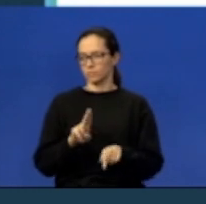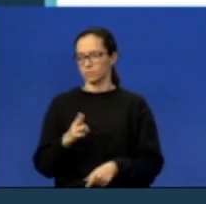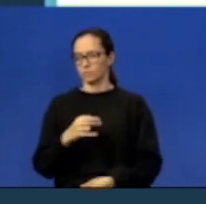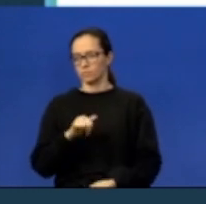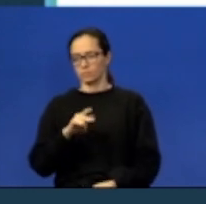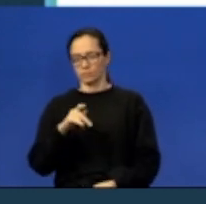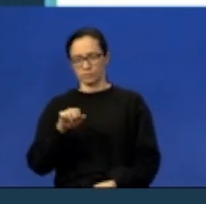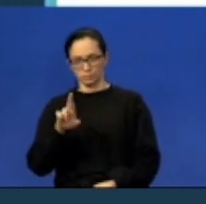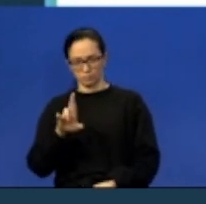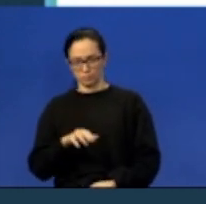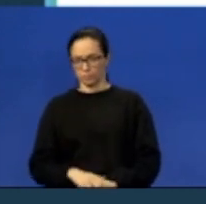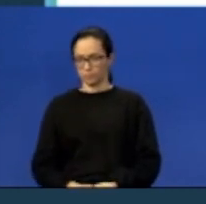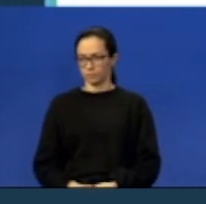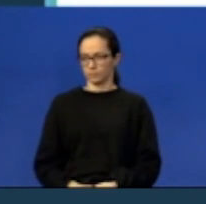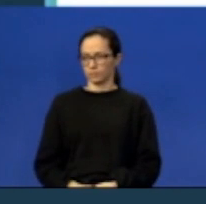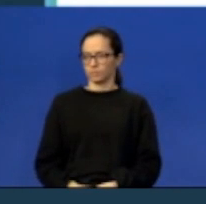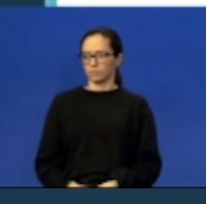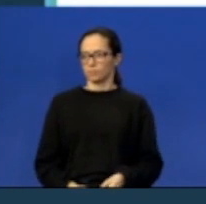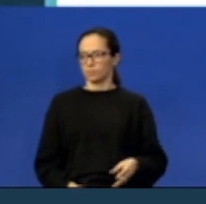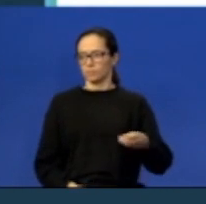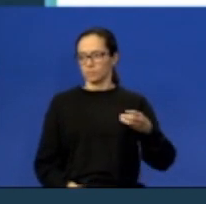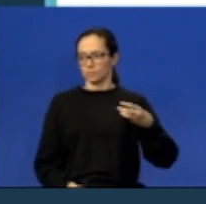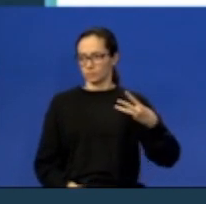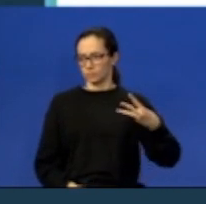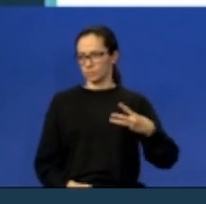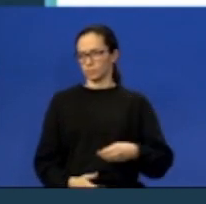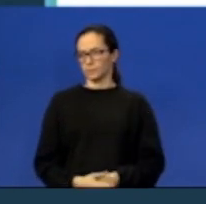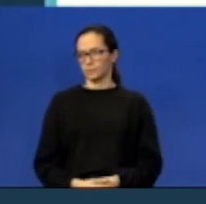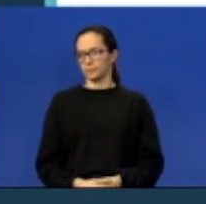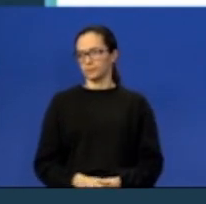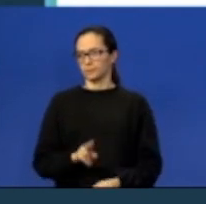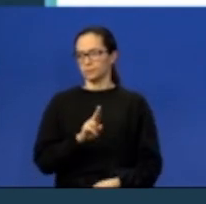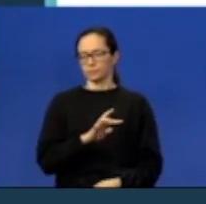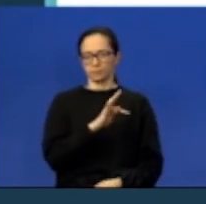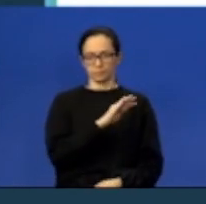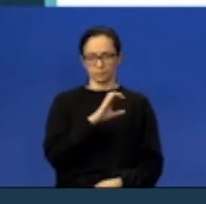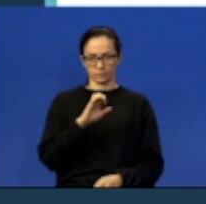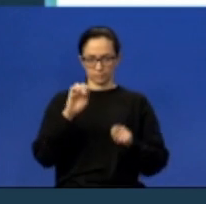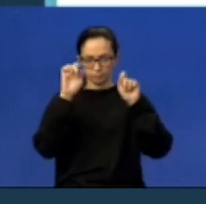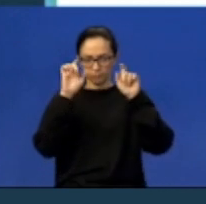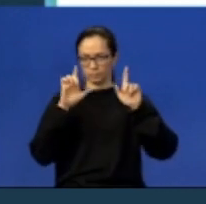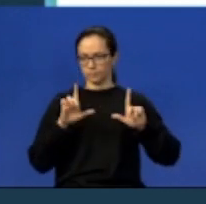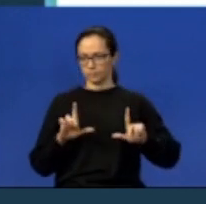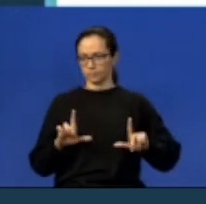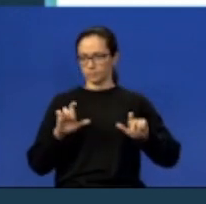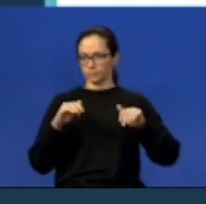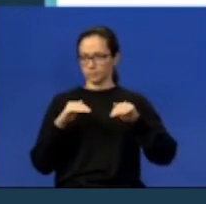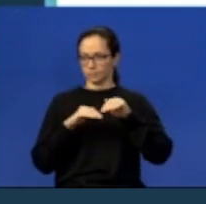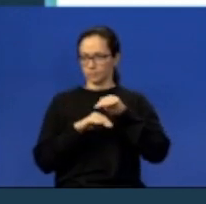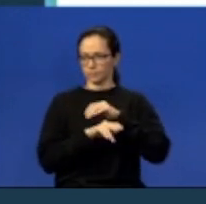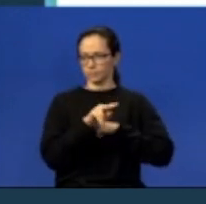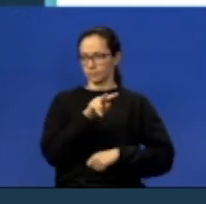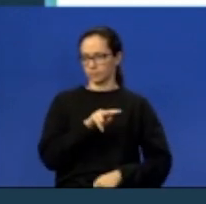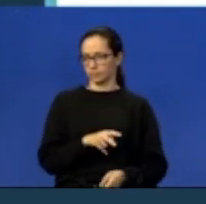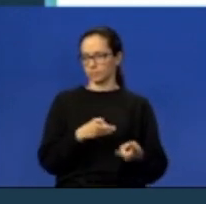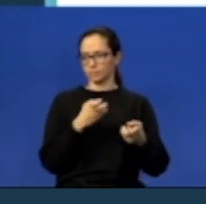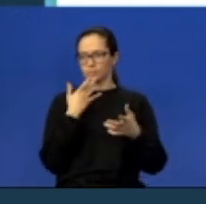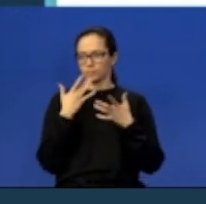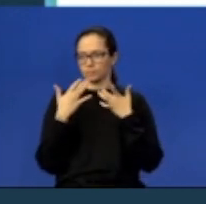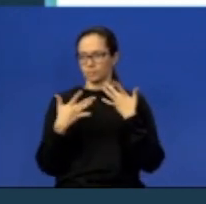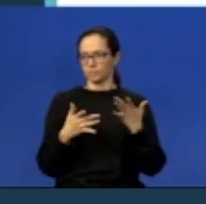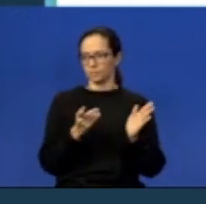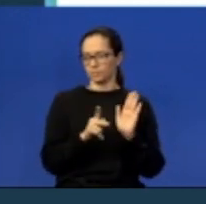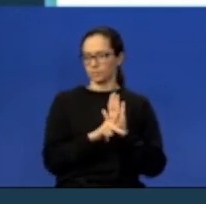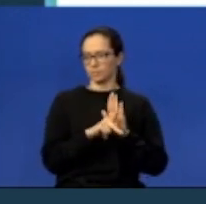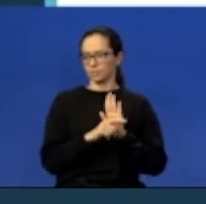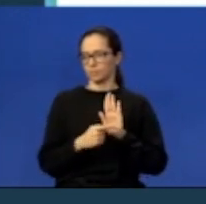e hiperintensidade, imagem clara. O item 3, o termo usado na tomografia computadorizada para caracterizar a coloração da